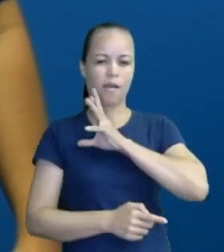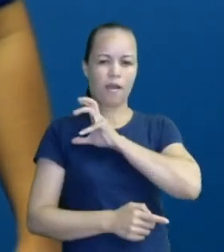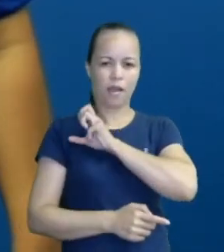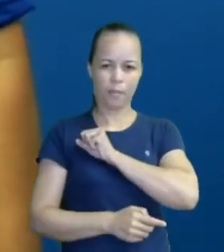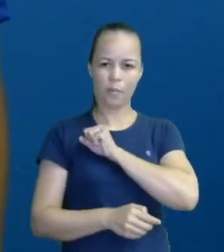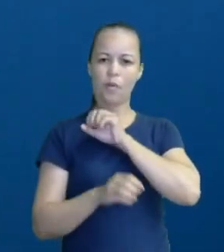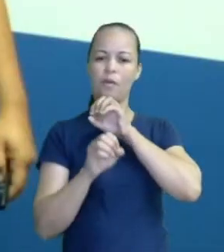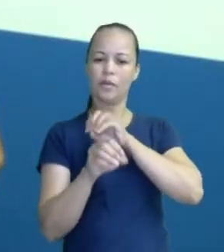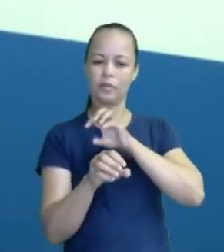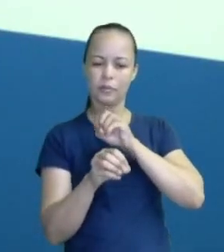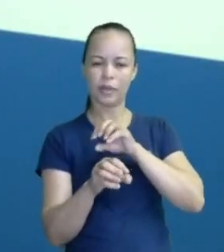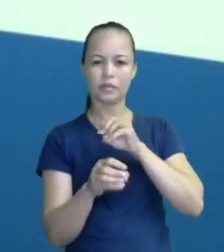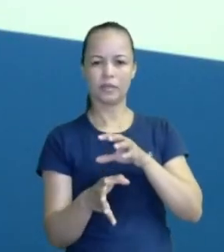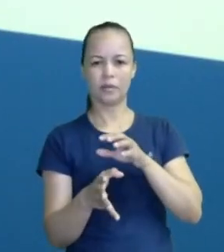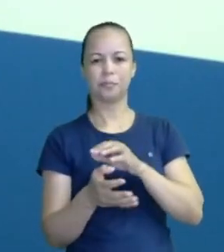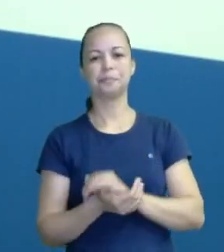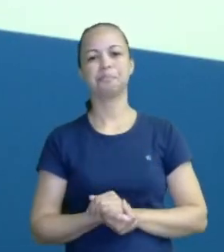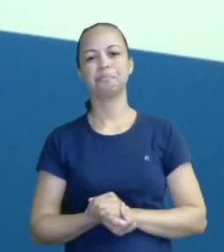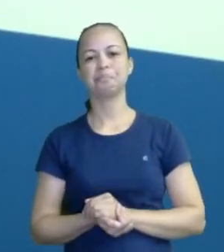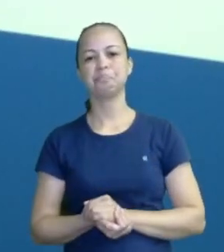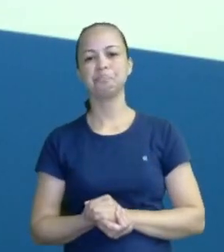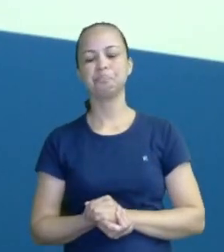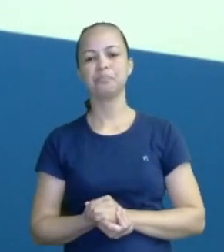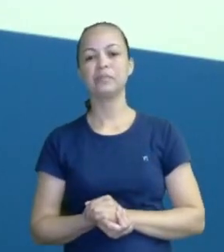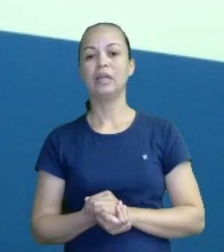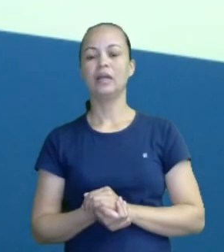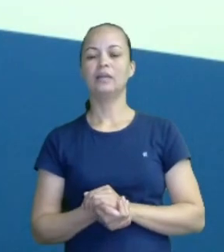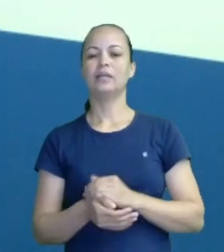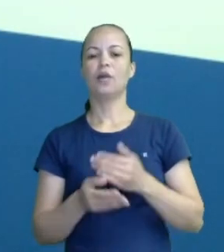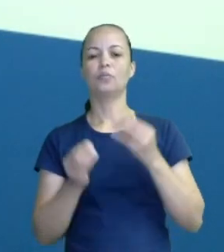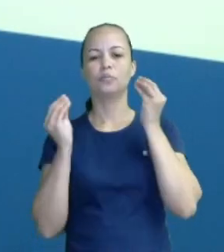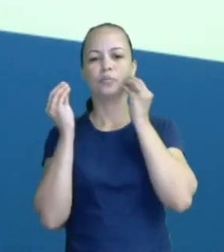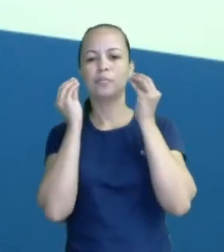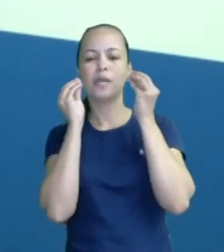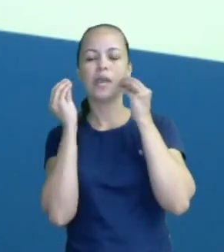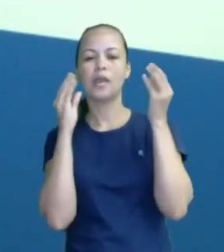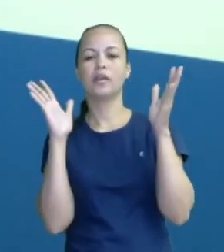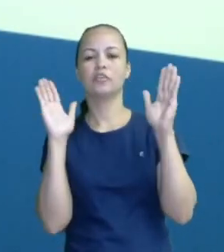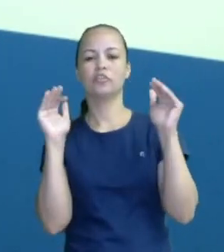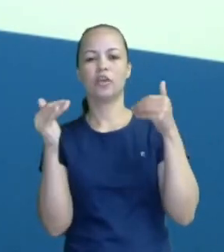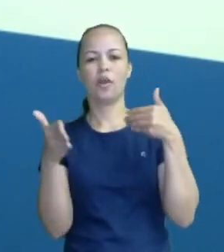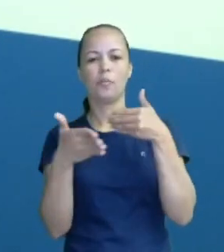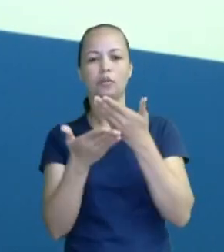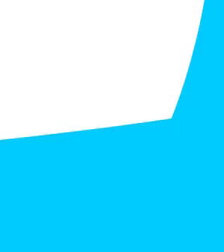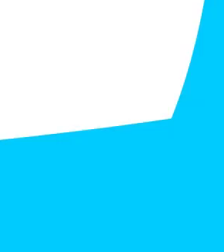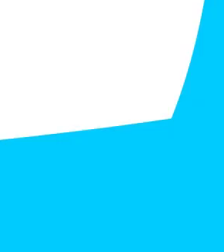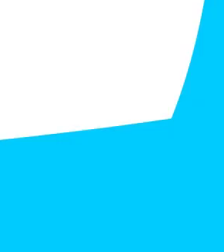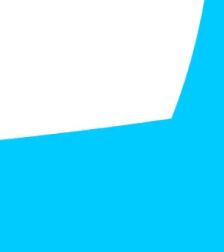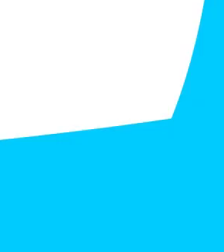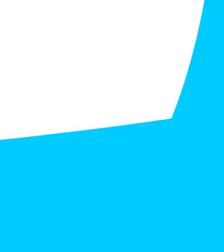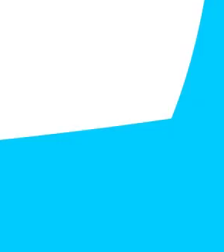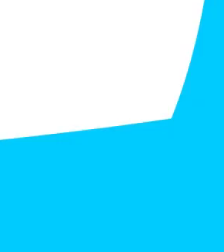e educação. Então, meninos, tchau, até a próxima aula!